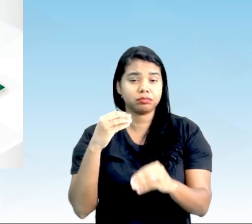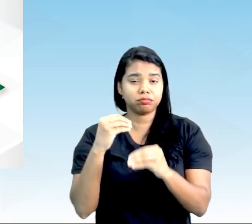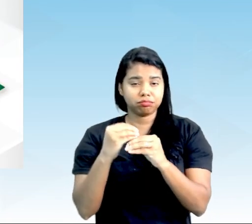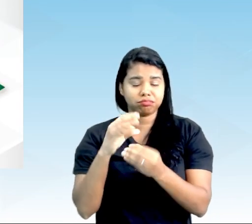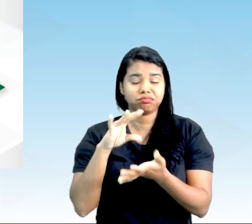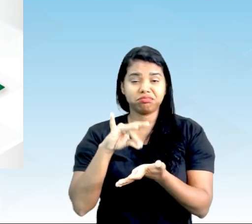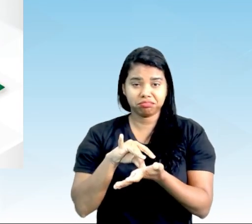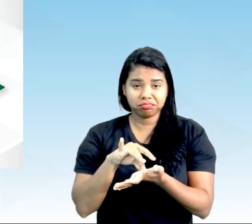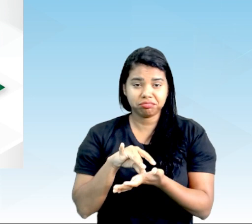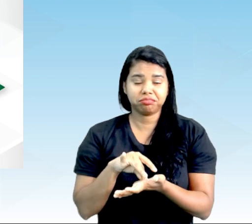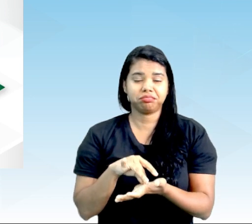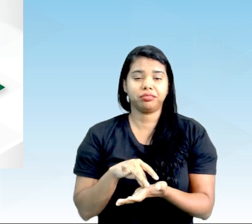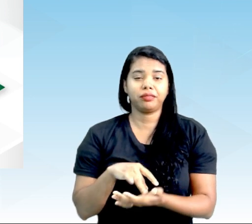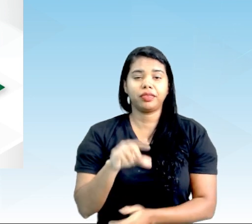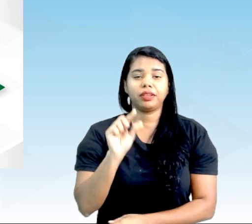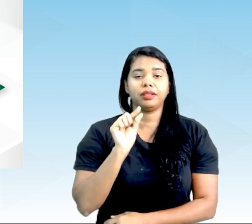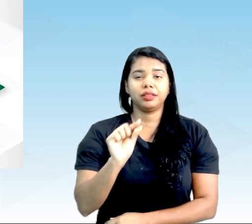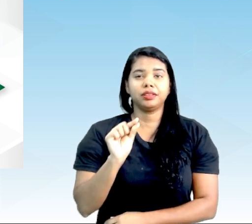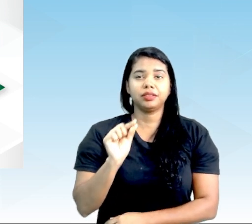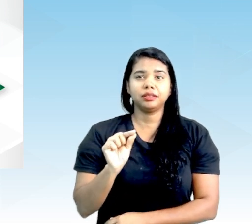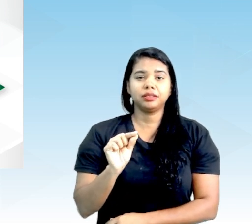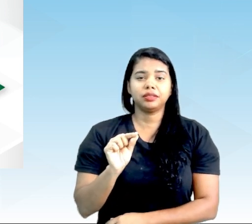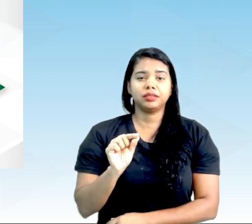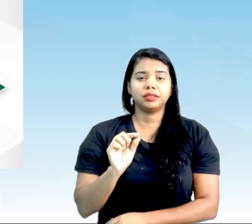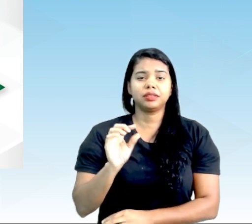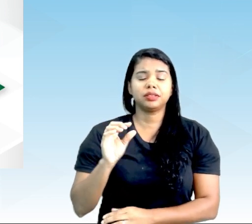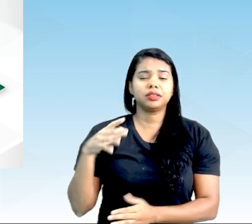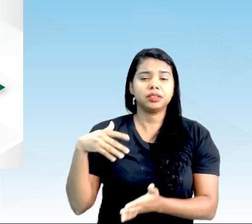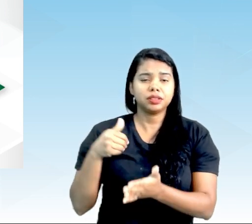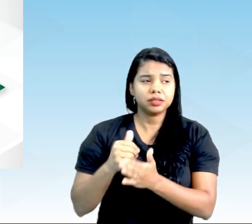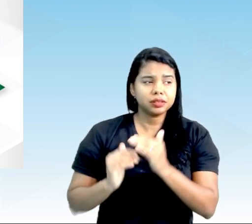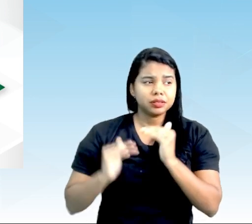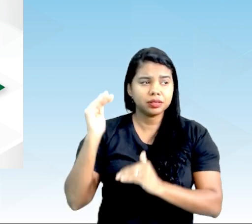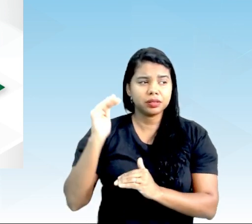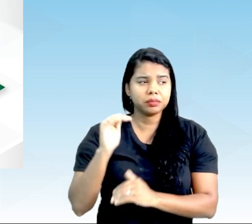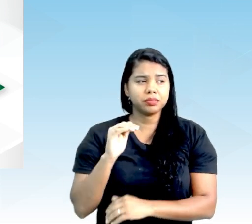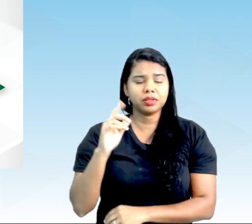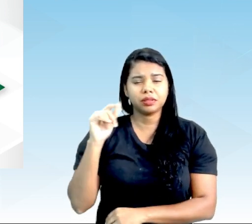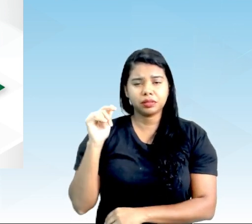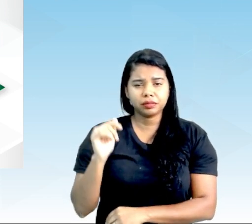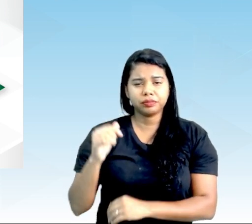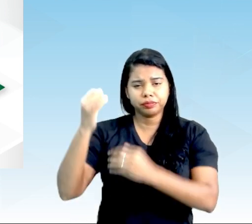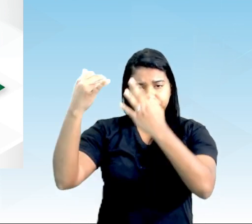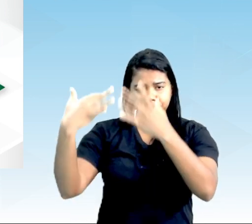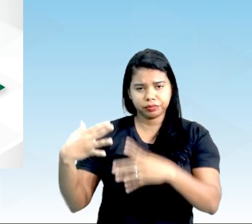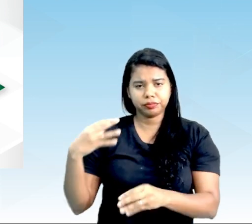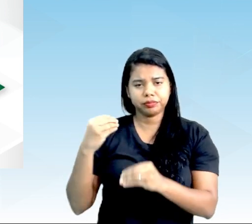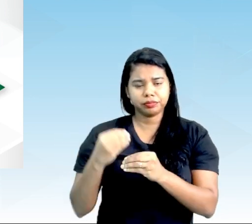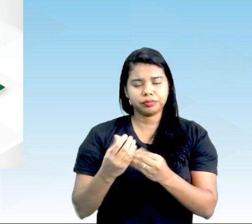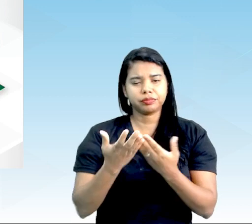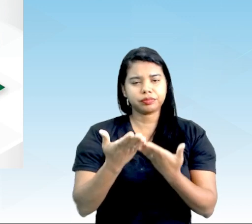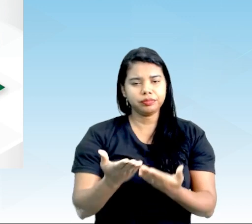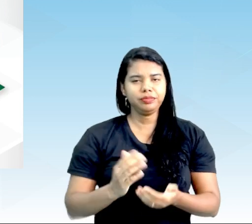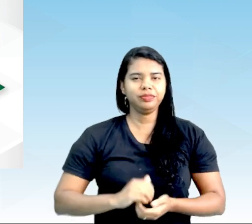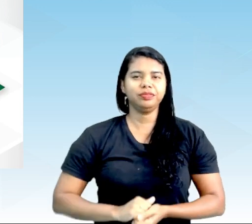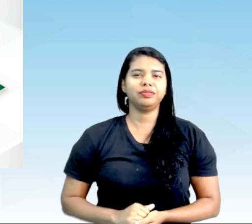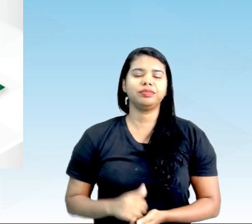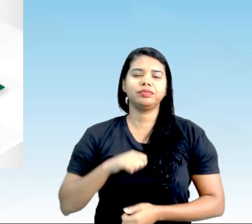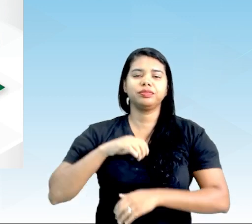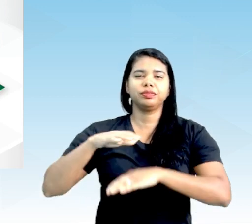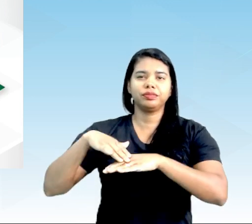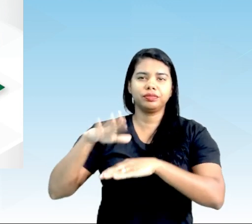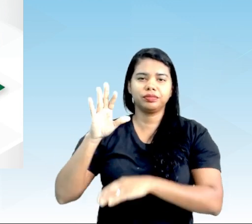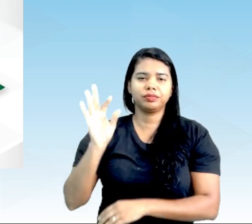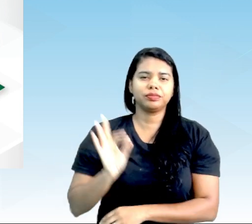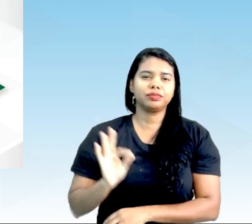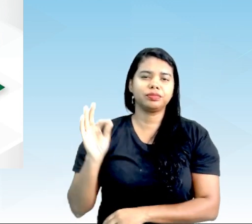A revolta é que aumentava a carga tributária. Você não sabia disso, não? Vou te explicar. Nós temos uma das maiores